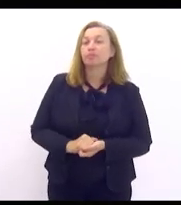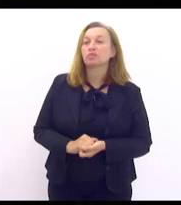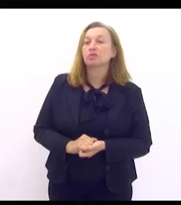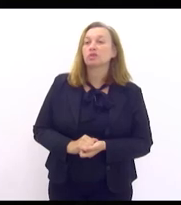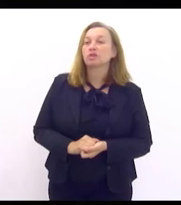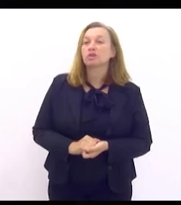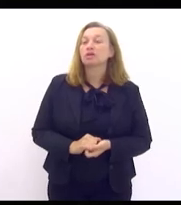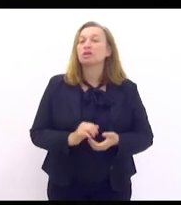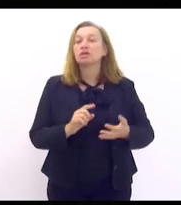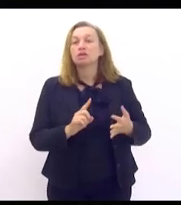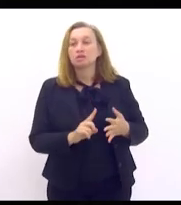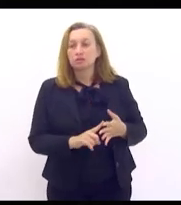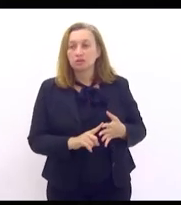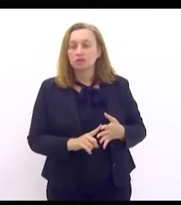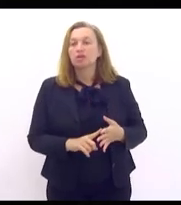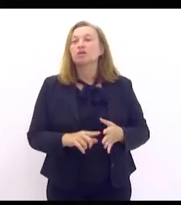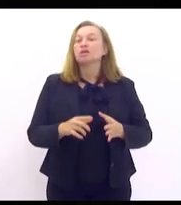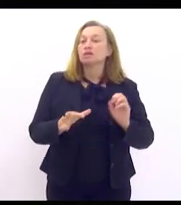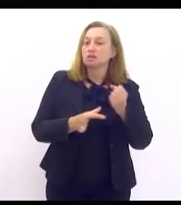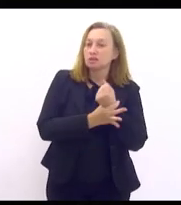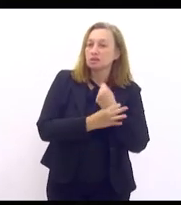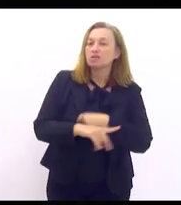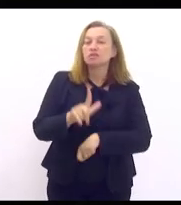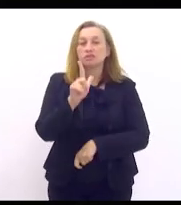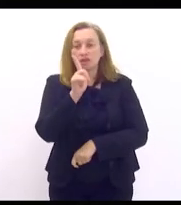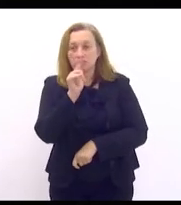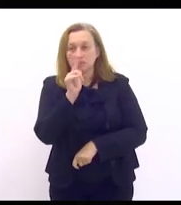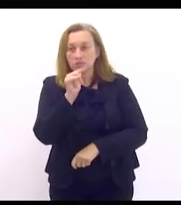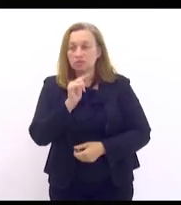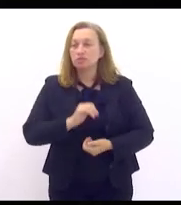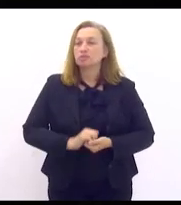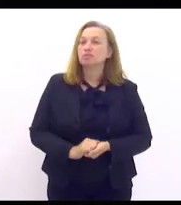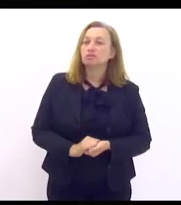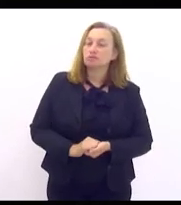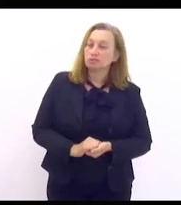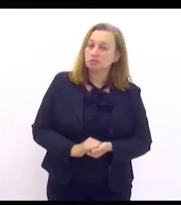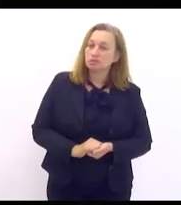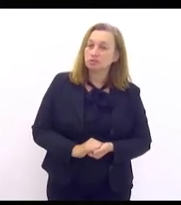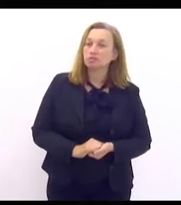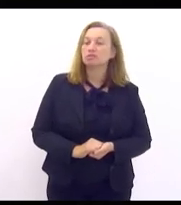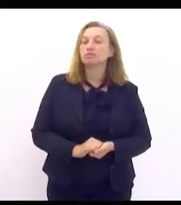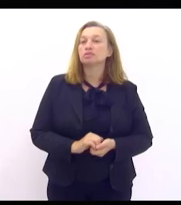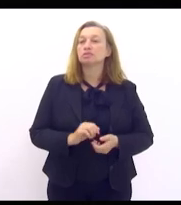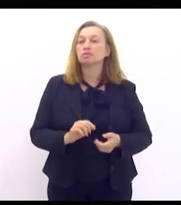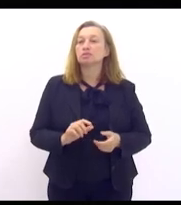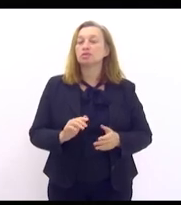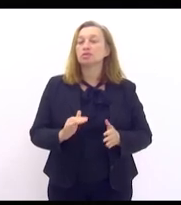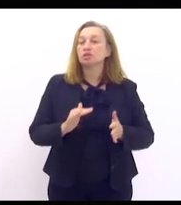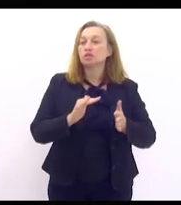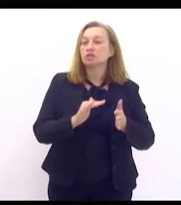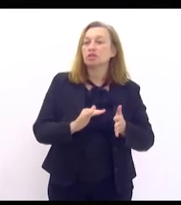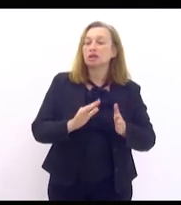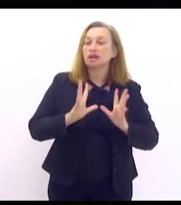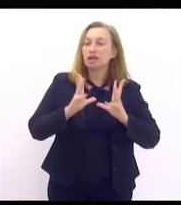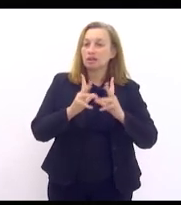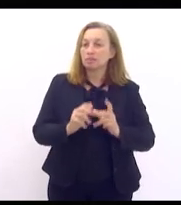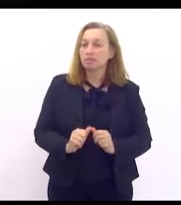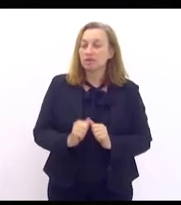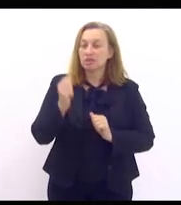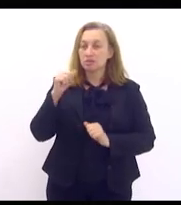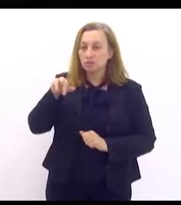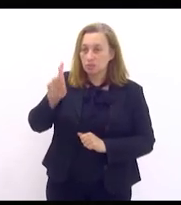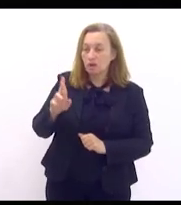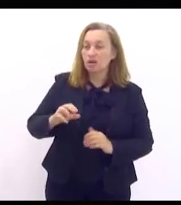da segurança hídrica do território fluminense, a descarbonização do Estado do Rio de Janeiro, a redução